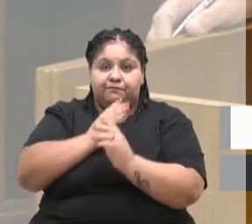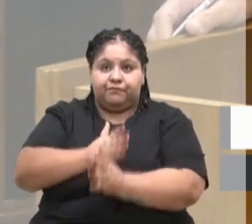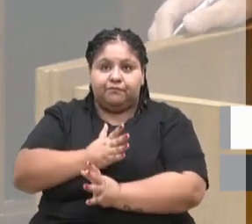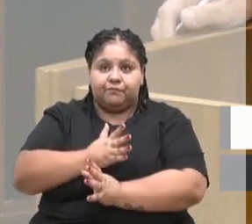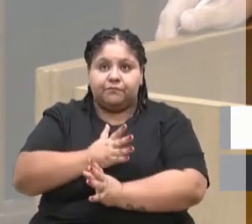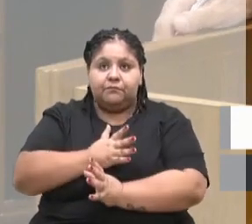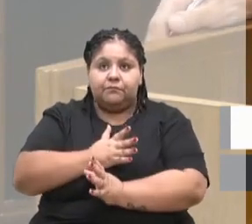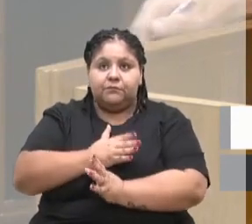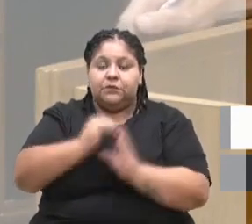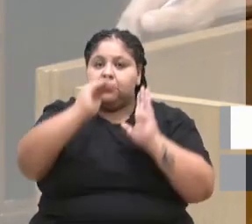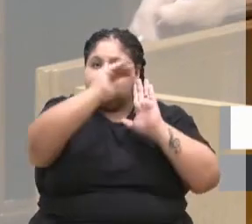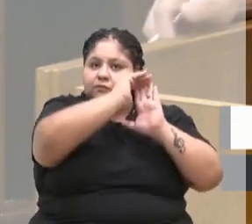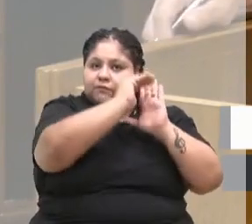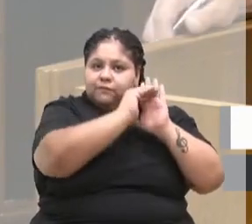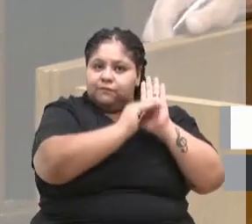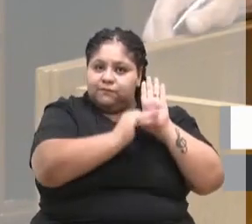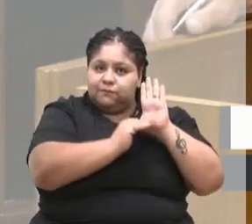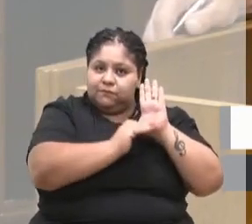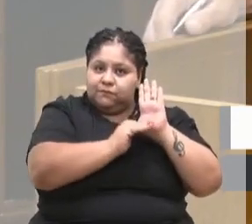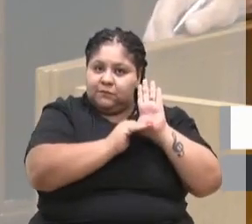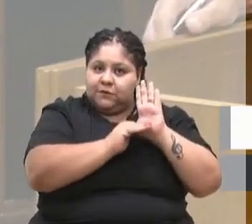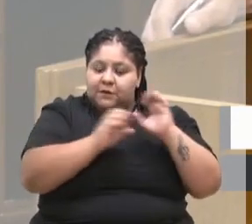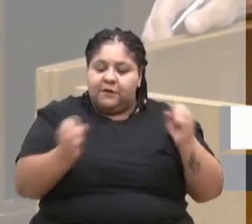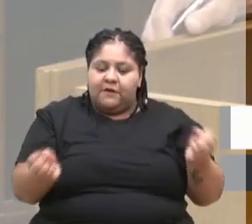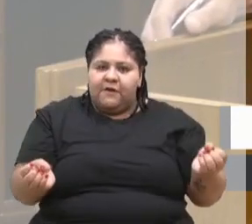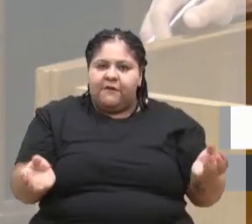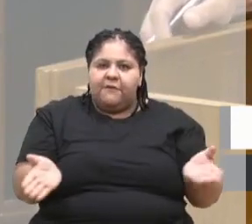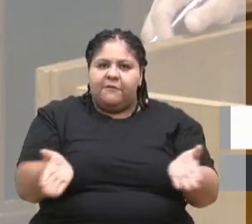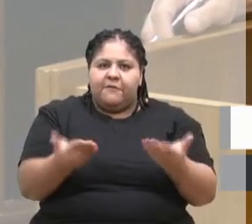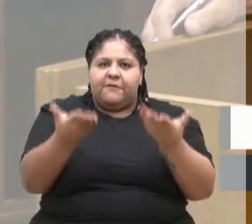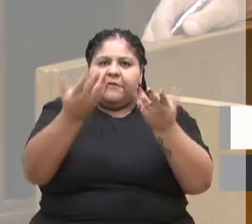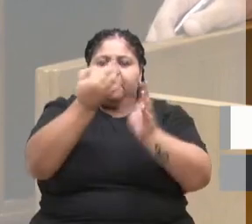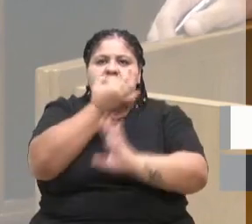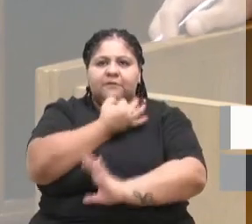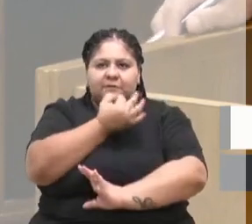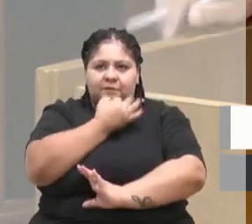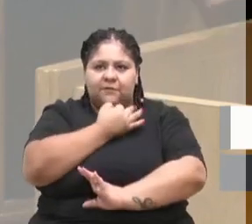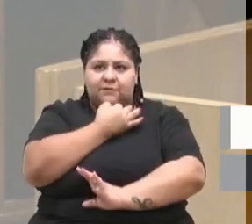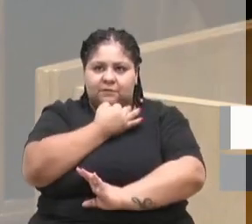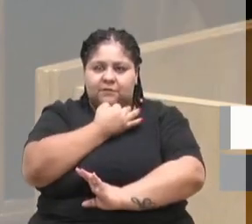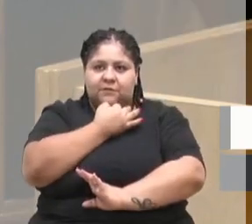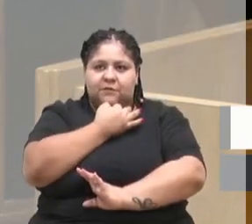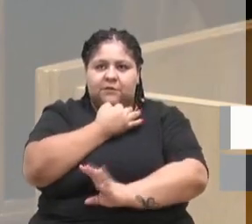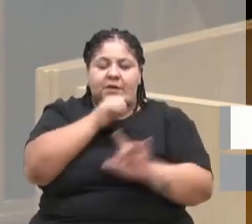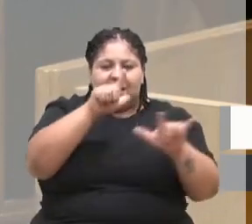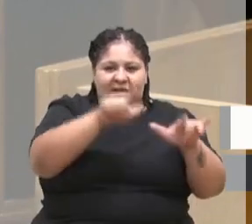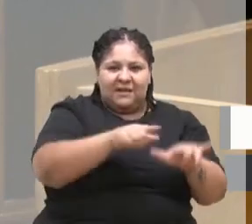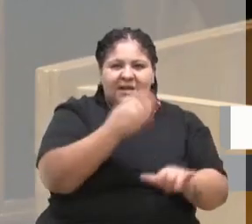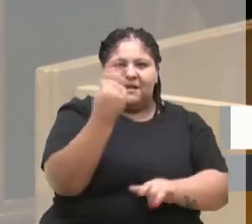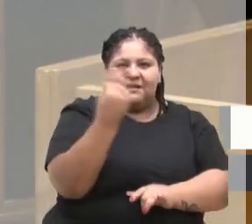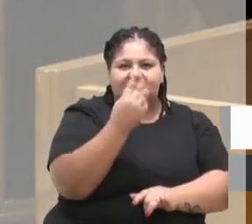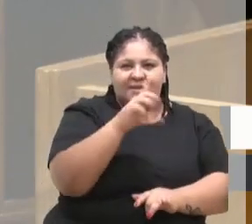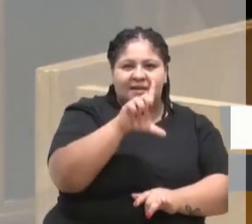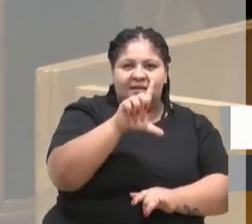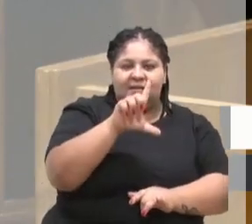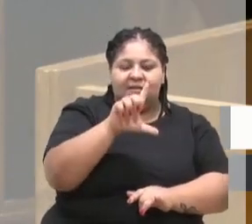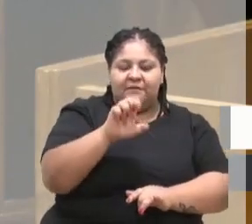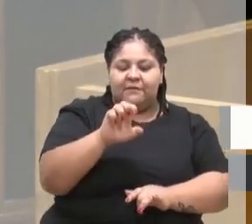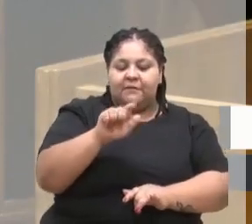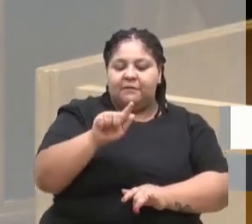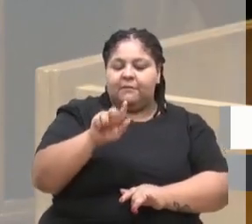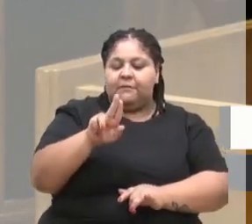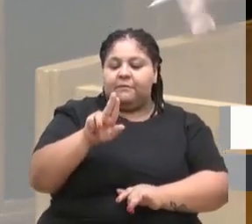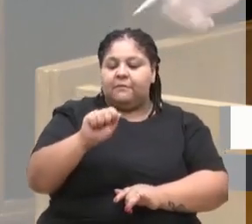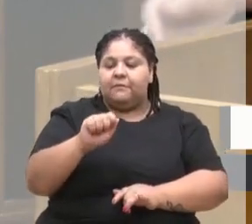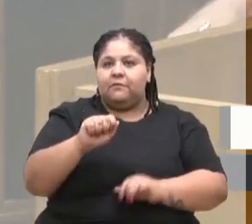na programação da Festa da Uva. Mas falando em nossa localidade, Terceira Légua, um lugar com